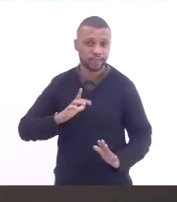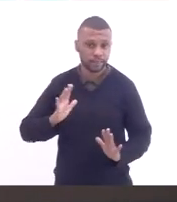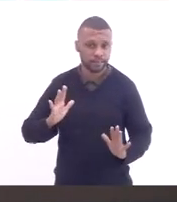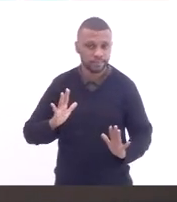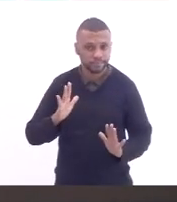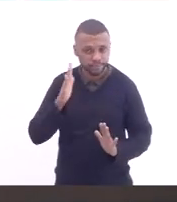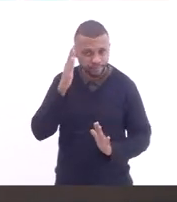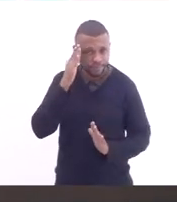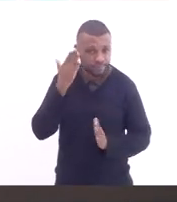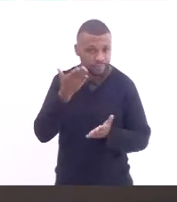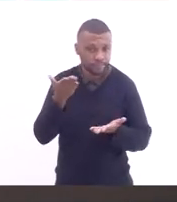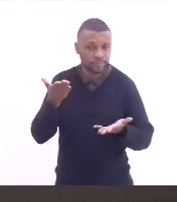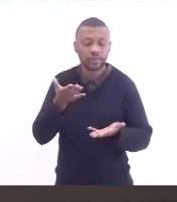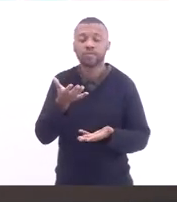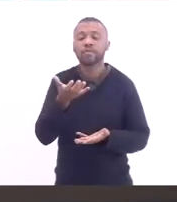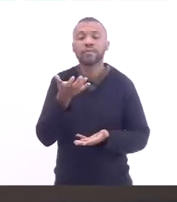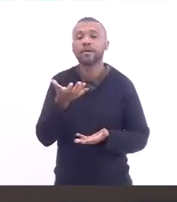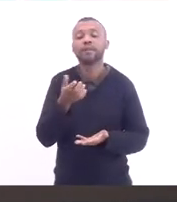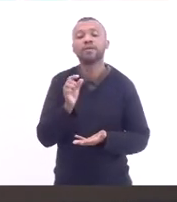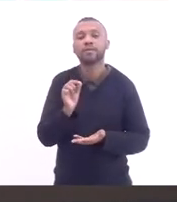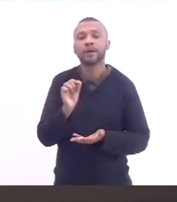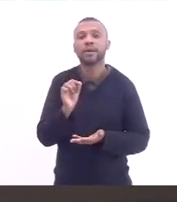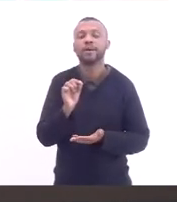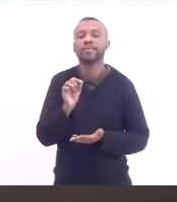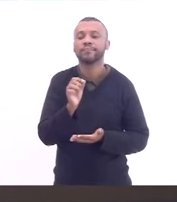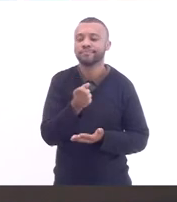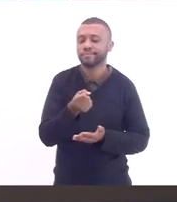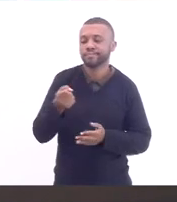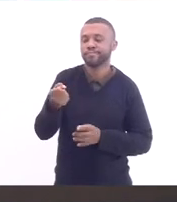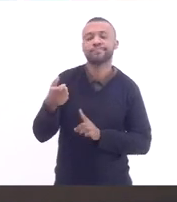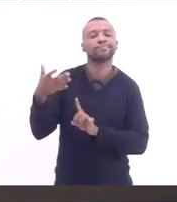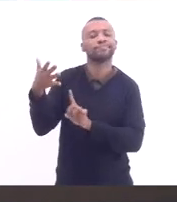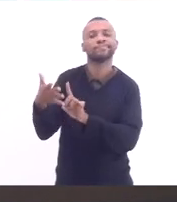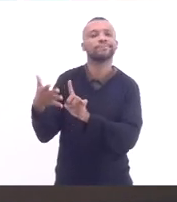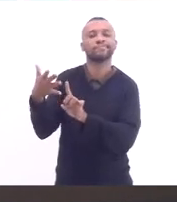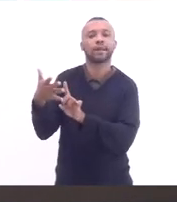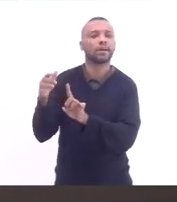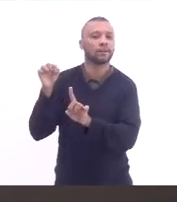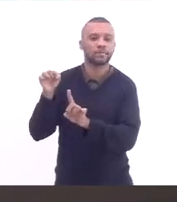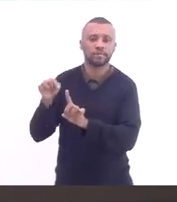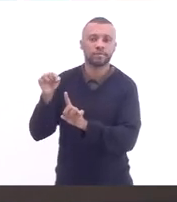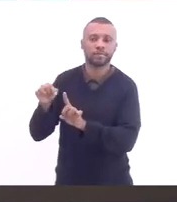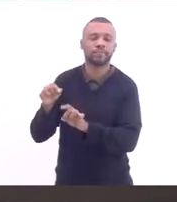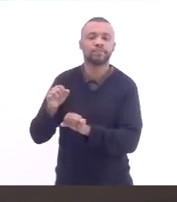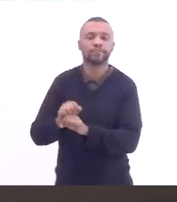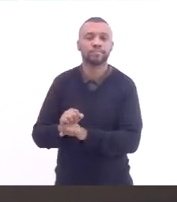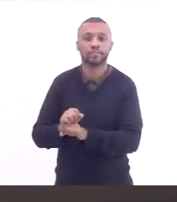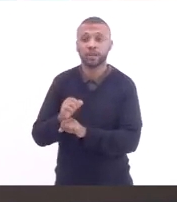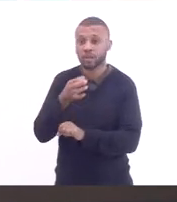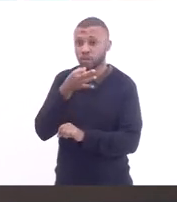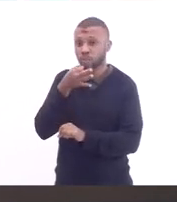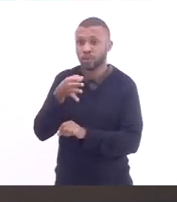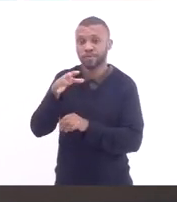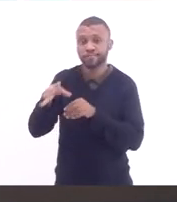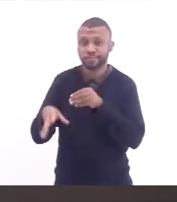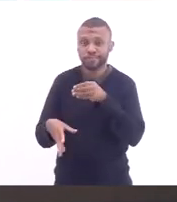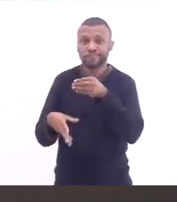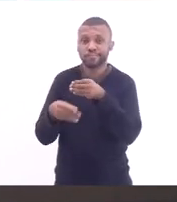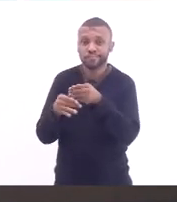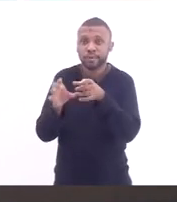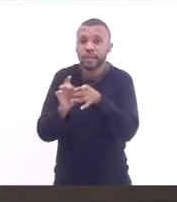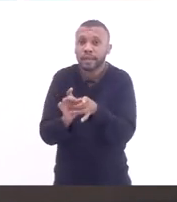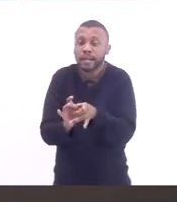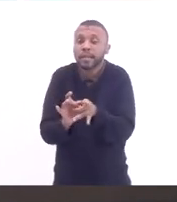Eu queria aqui facultar a palavra, do ponto de vista complementar, a quem queira